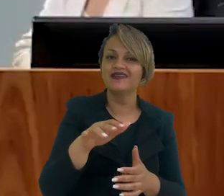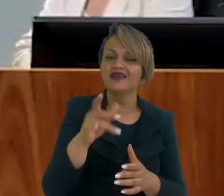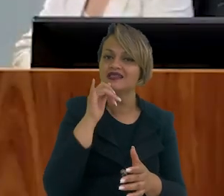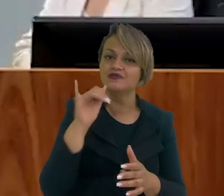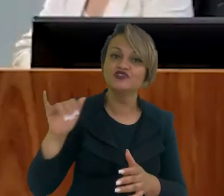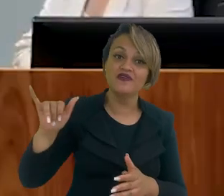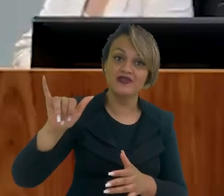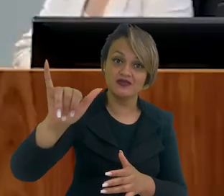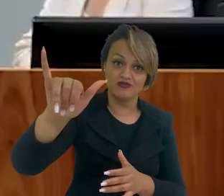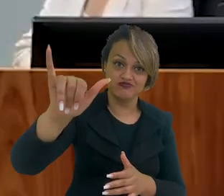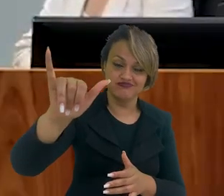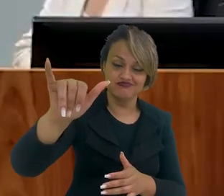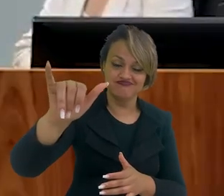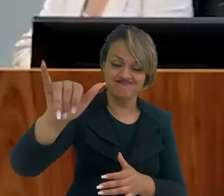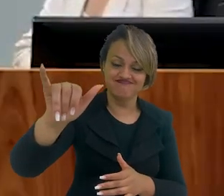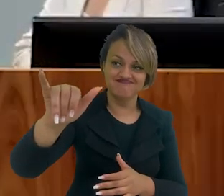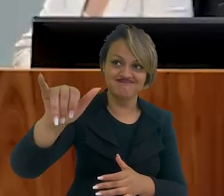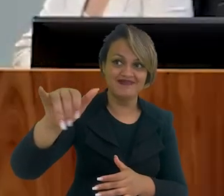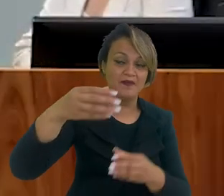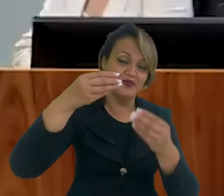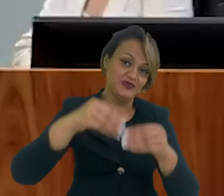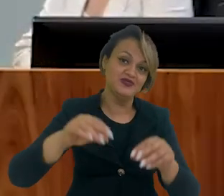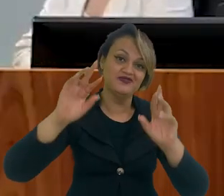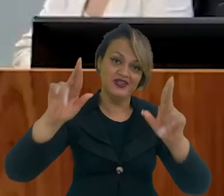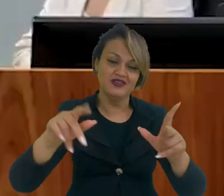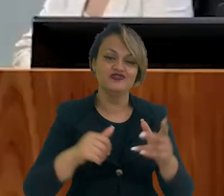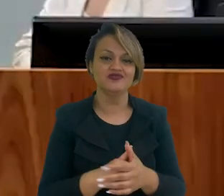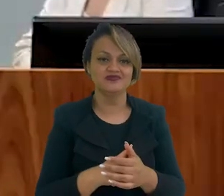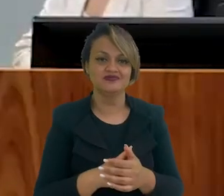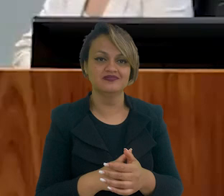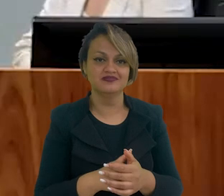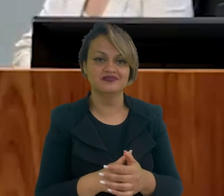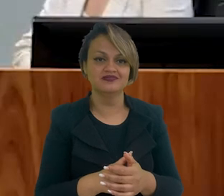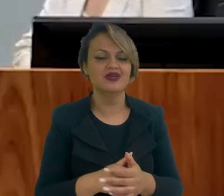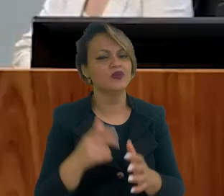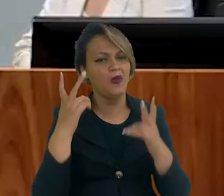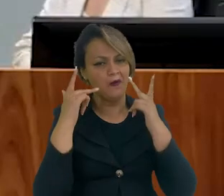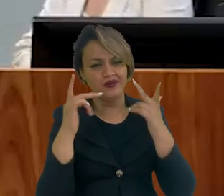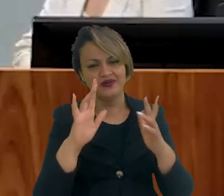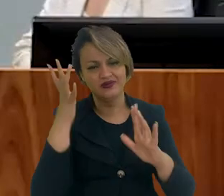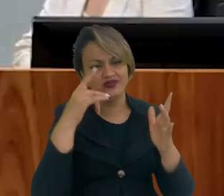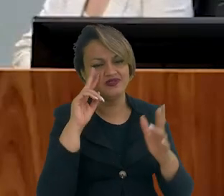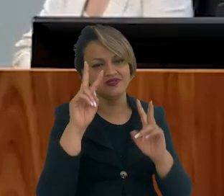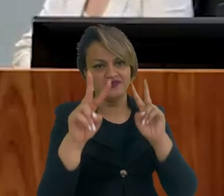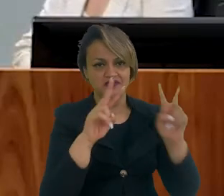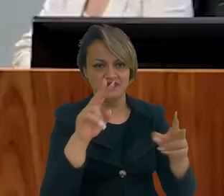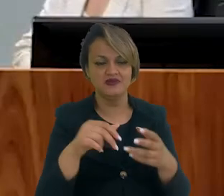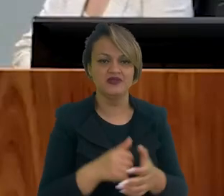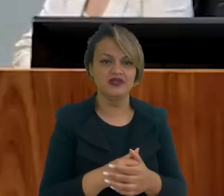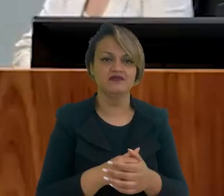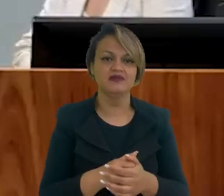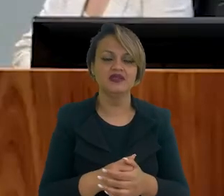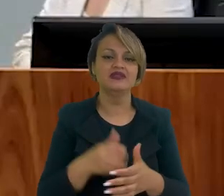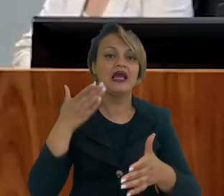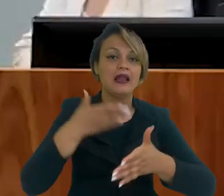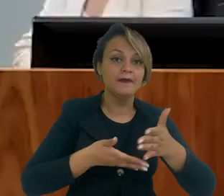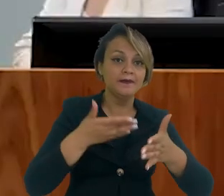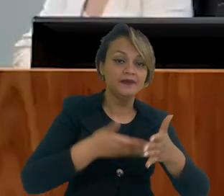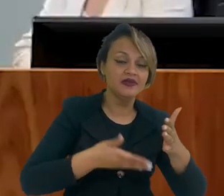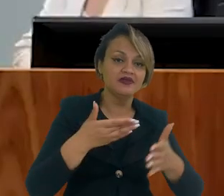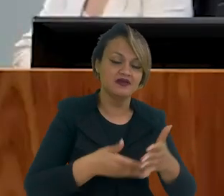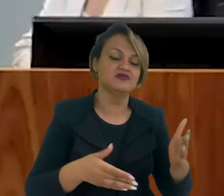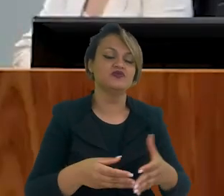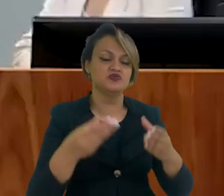mas né O Caso dos transportadores aéreas por exemplo né o afastamento das Convenções a aplicação do CDC